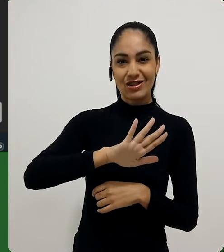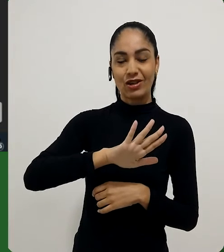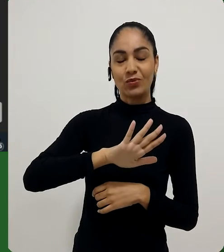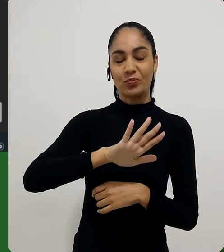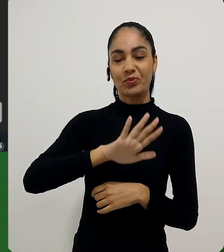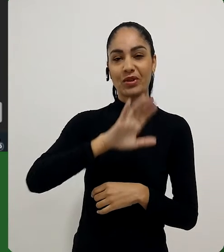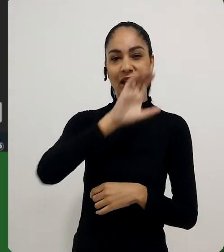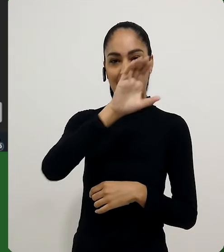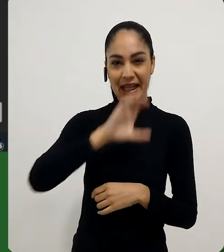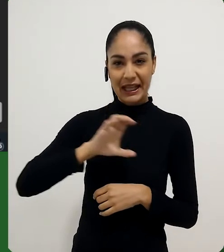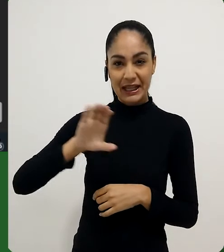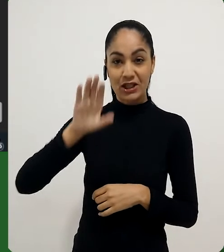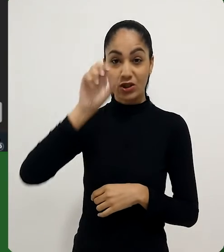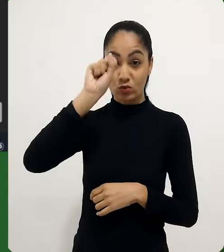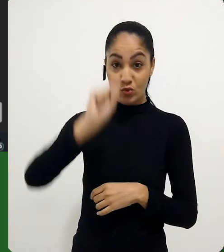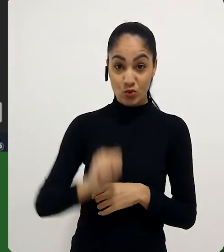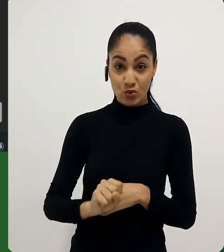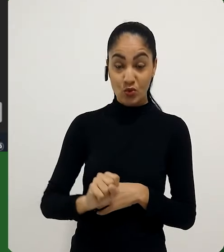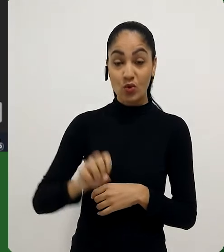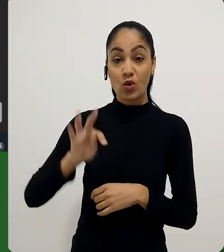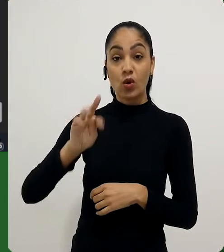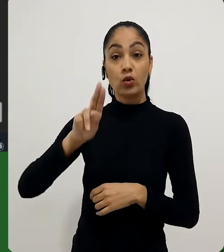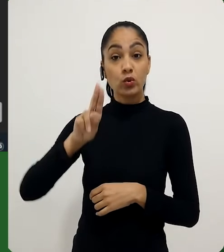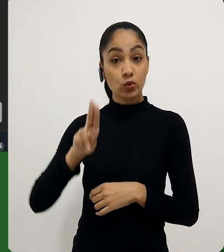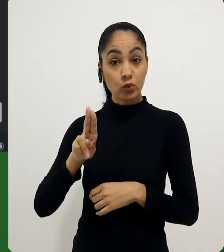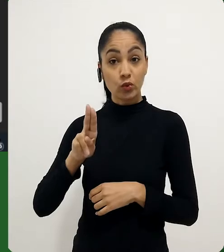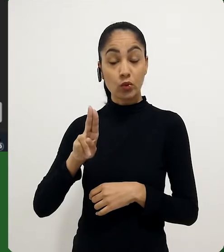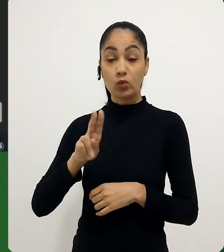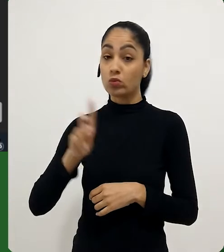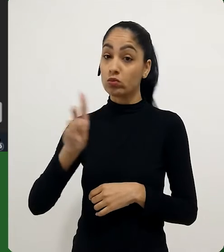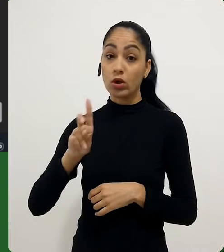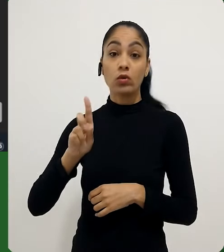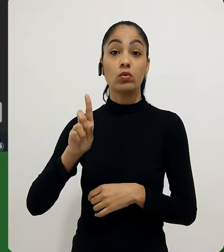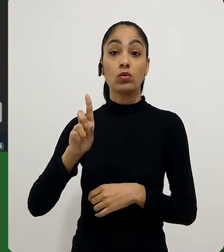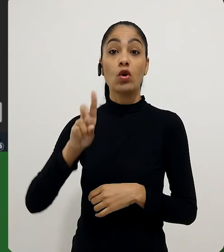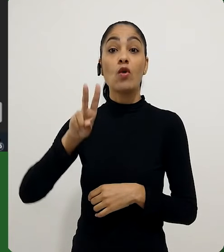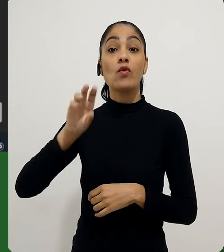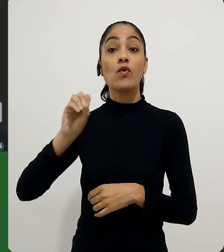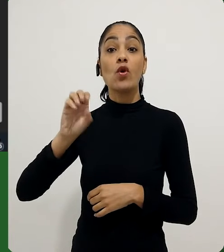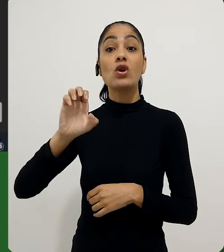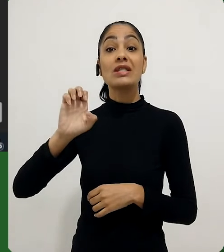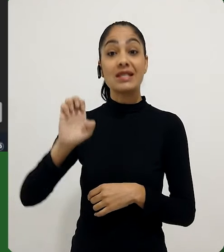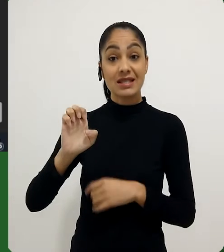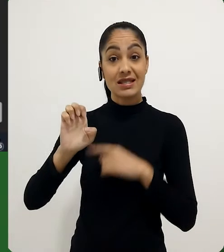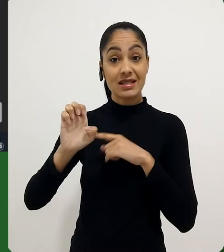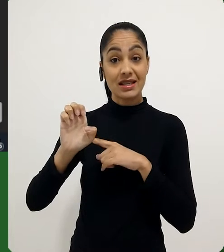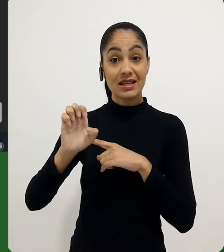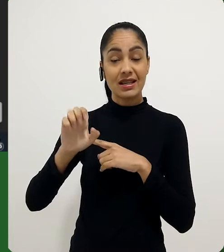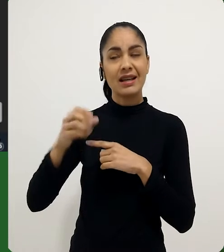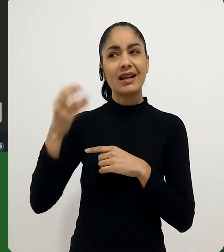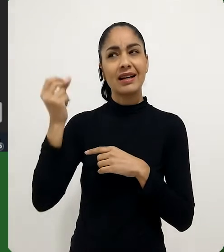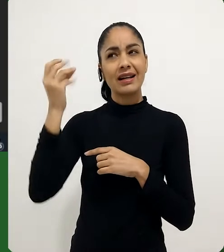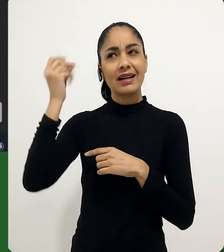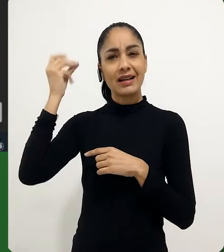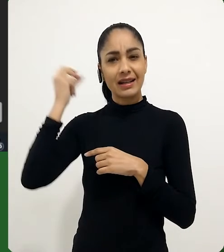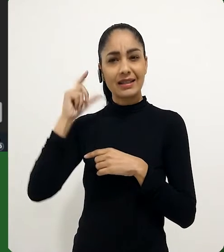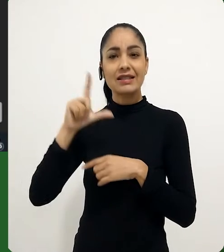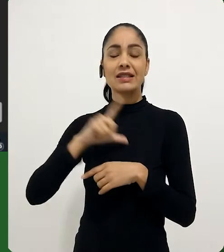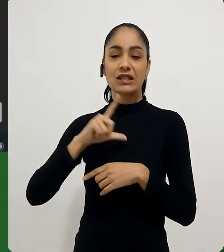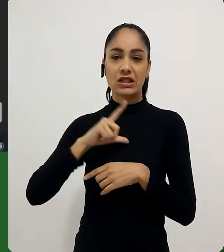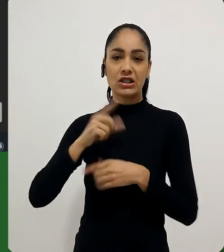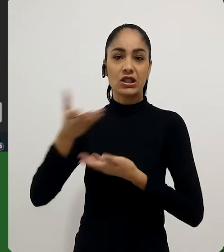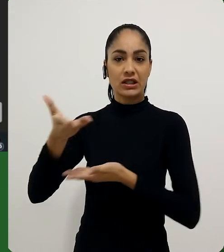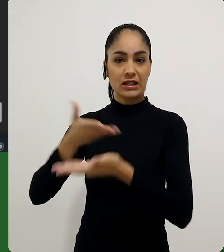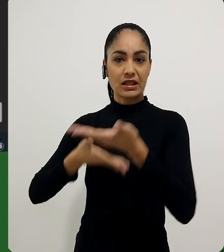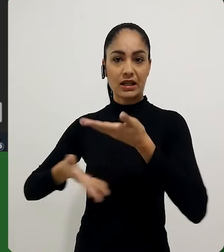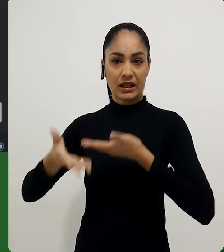nossa região, nós não dizemos, né, tu, nós dizemos você. Ele era